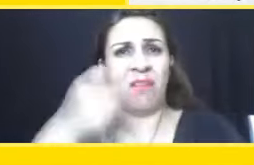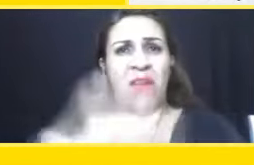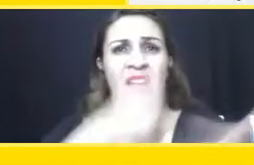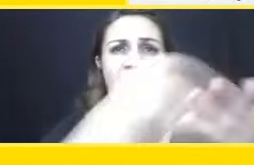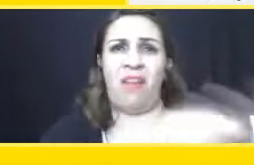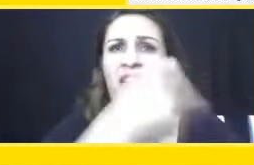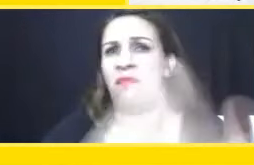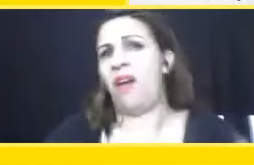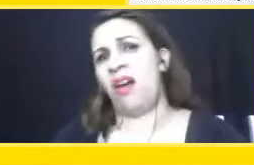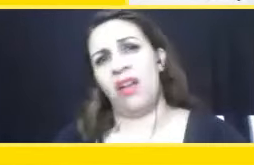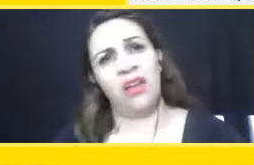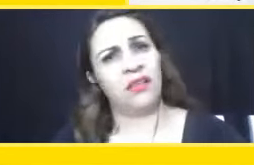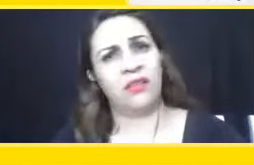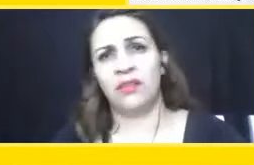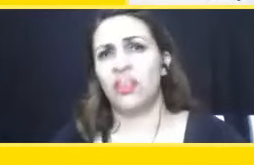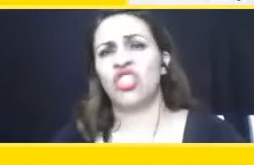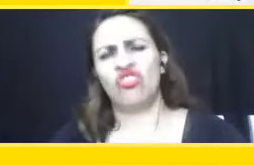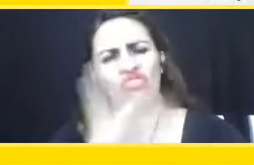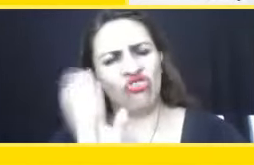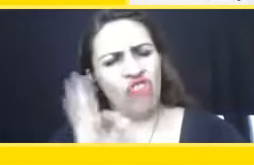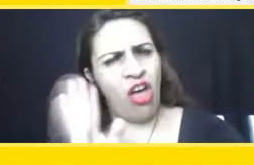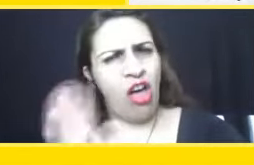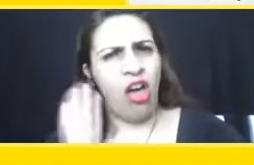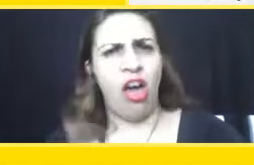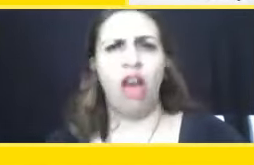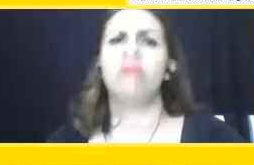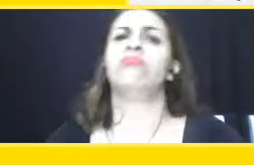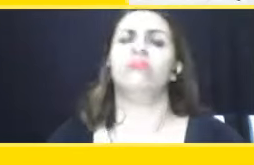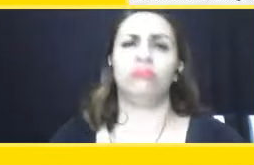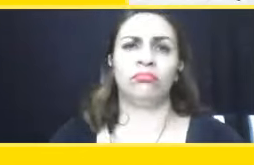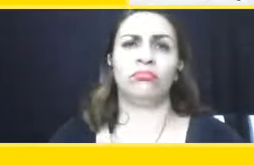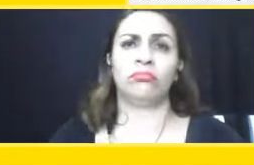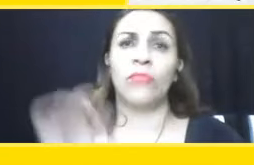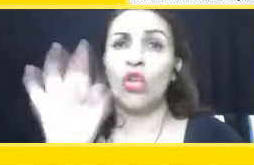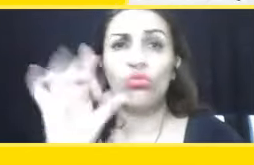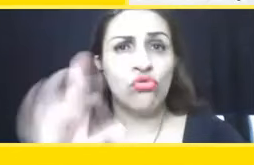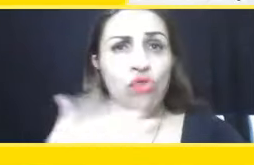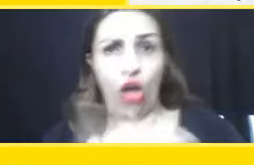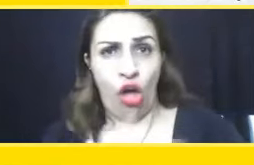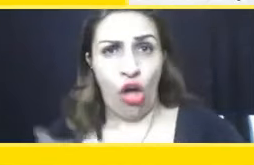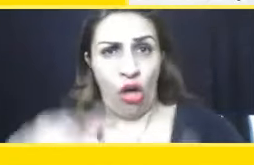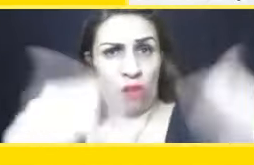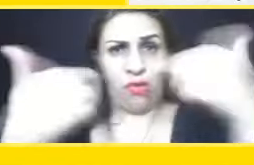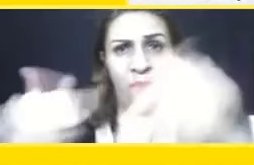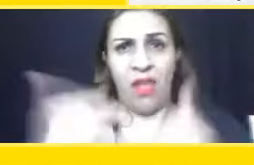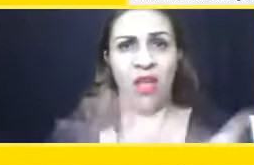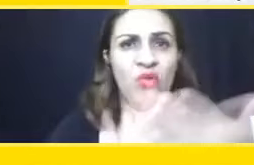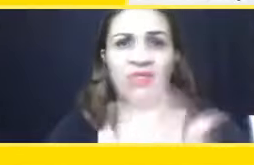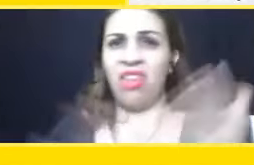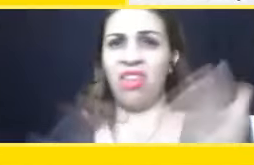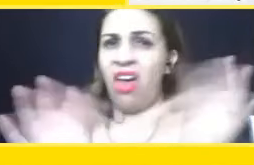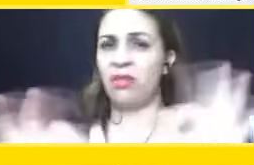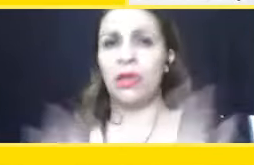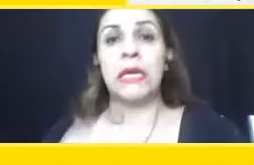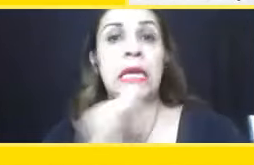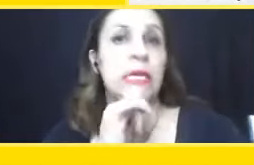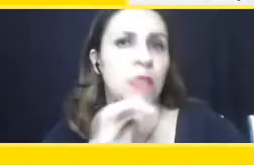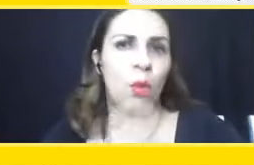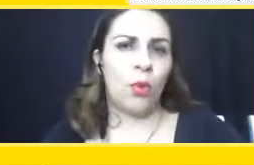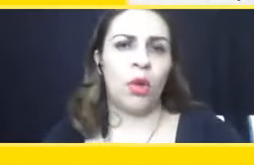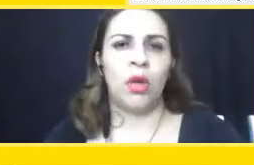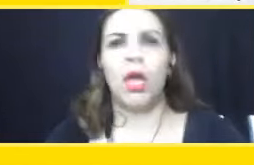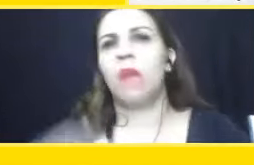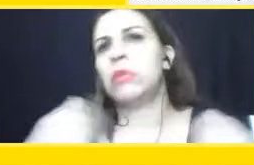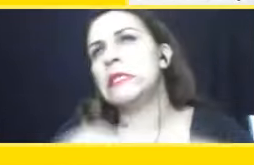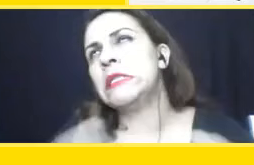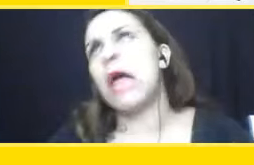né? Já viveu a reforma. E só os servidores públicos do DF que não. Não estou aqui dizendo que deveria